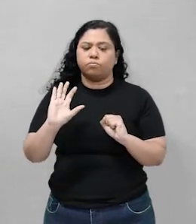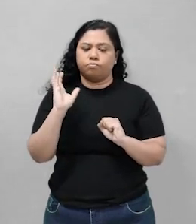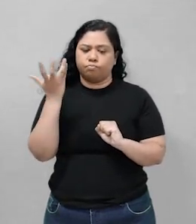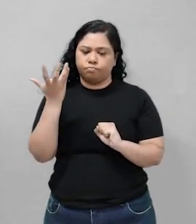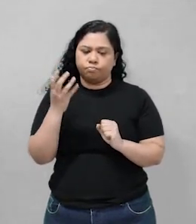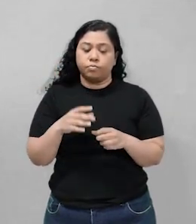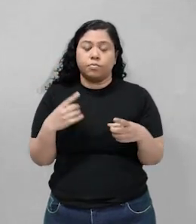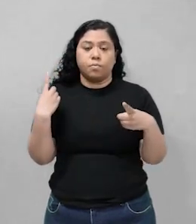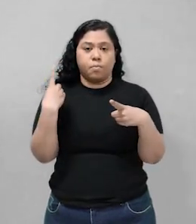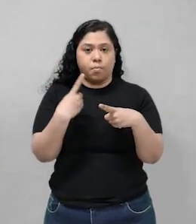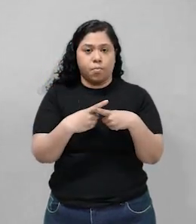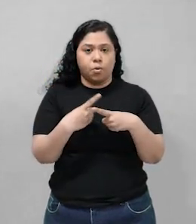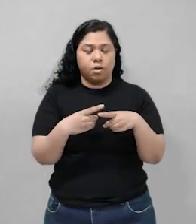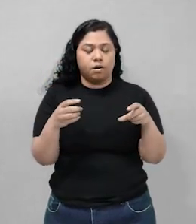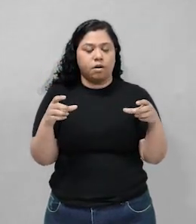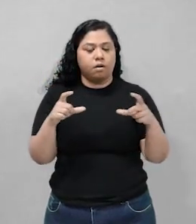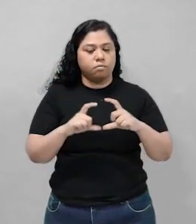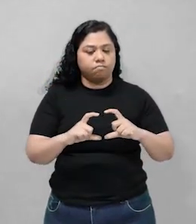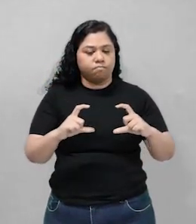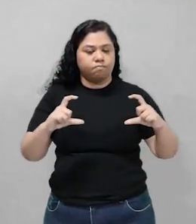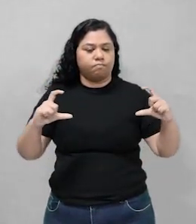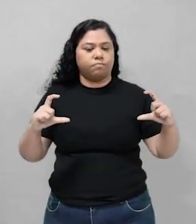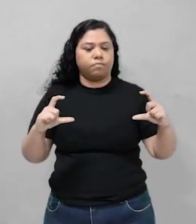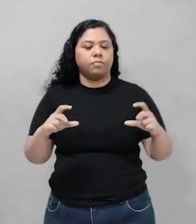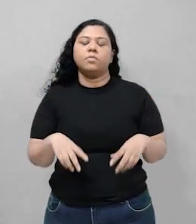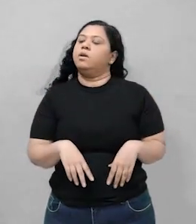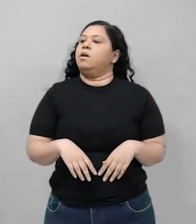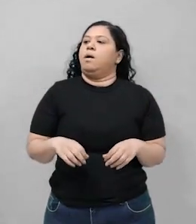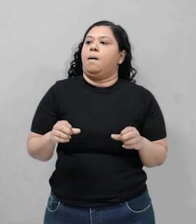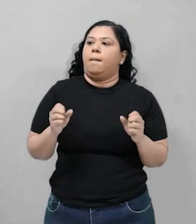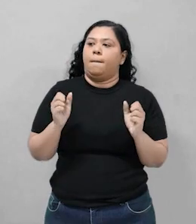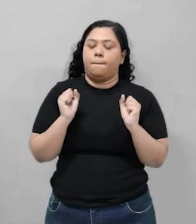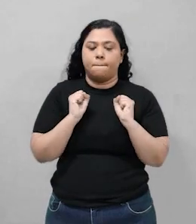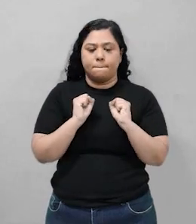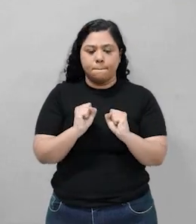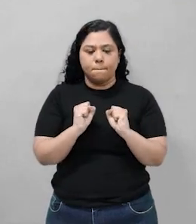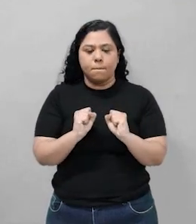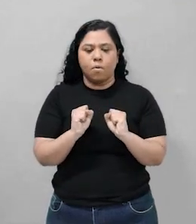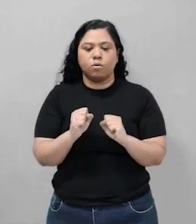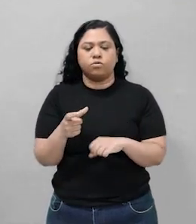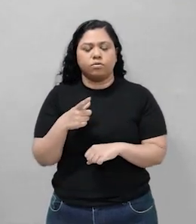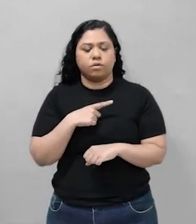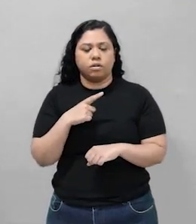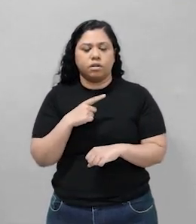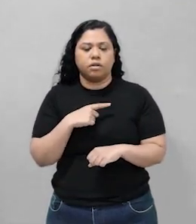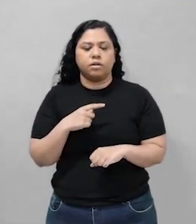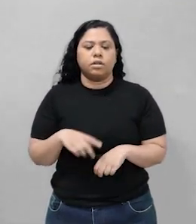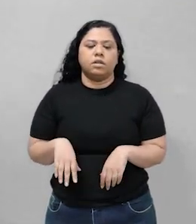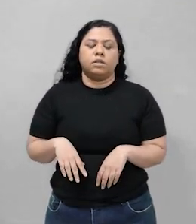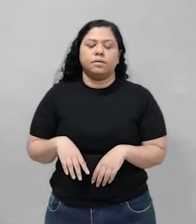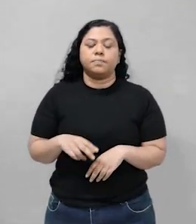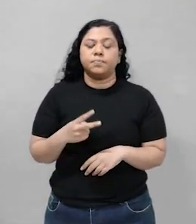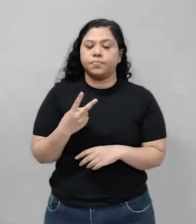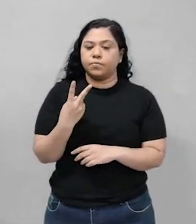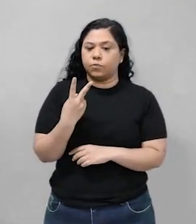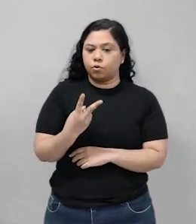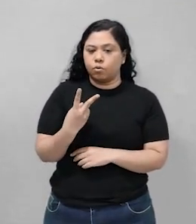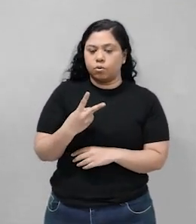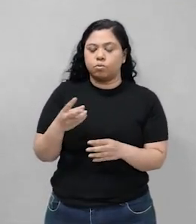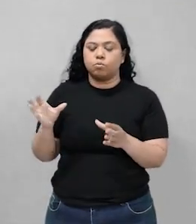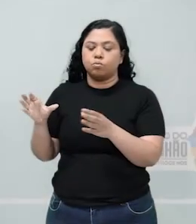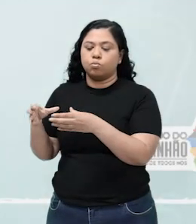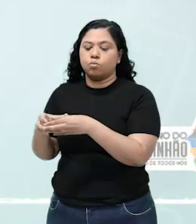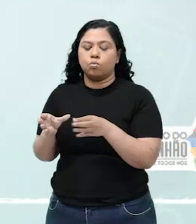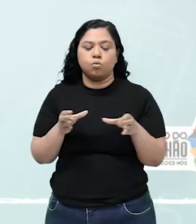quê? Porque a cadeia ela pode apresentar pelo menos 2 extremidades. Então, eu posso ter 2